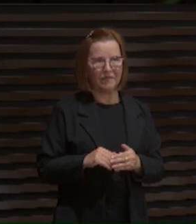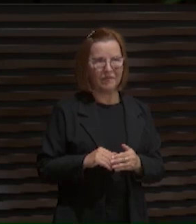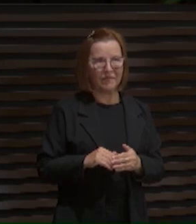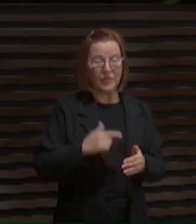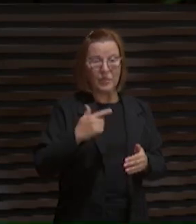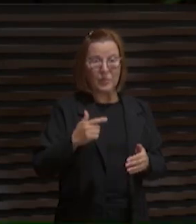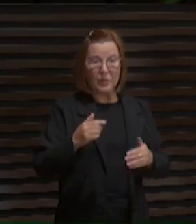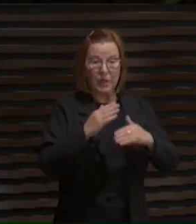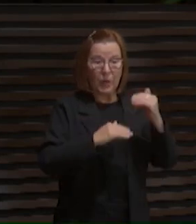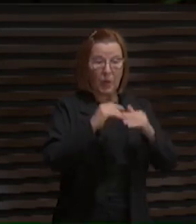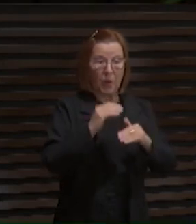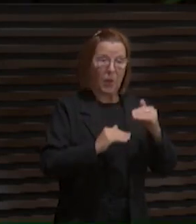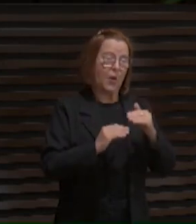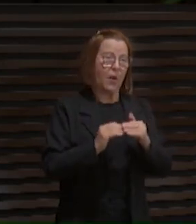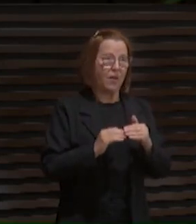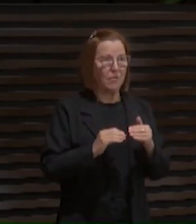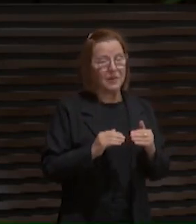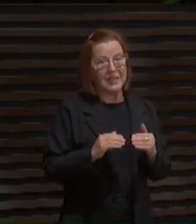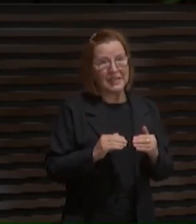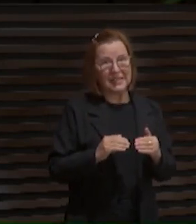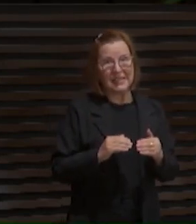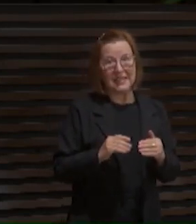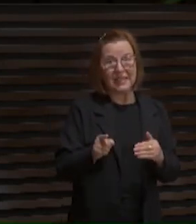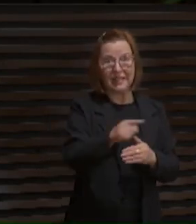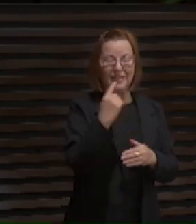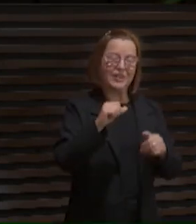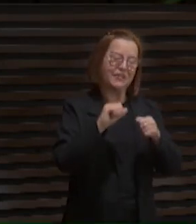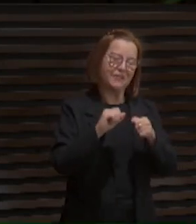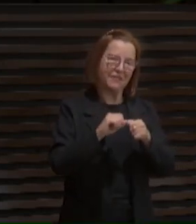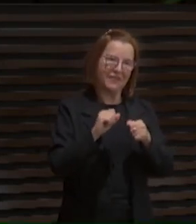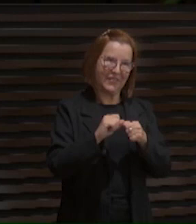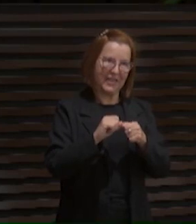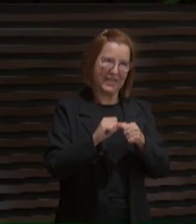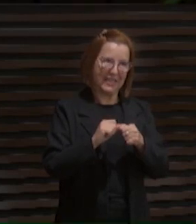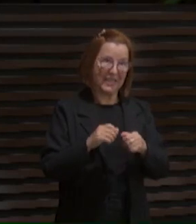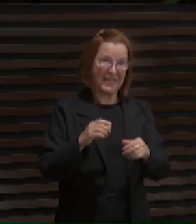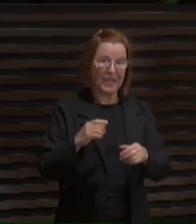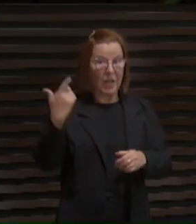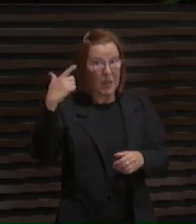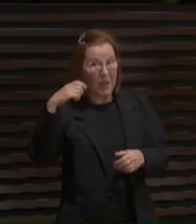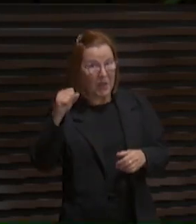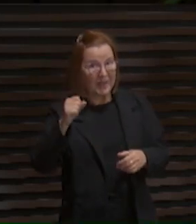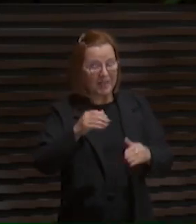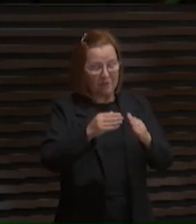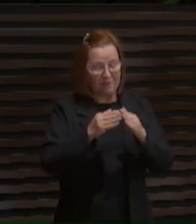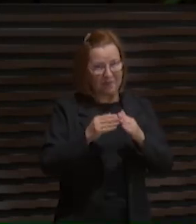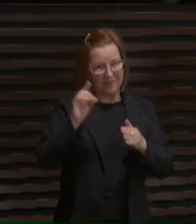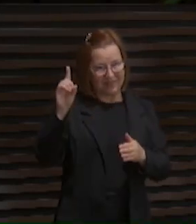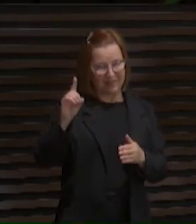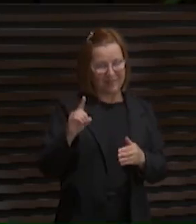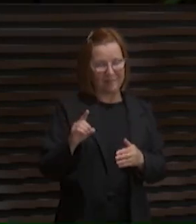possa fazer que vai nos alcançar o favor de Deus. E na sequência ele fala que a nossa